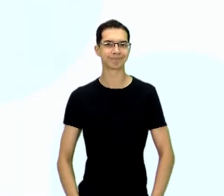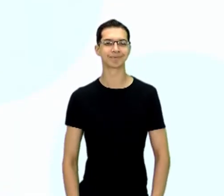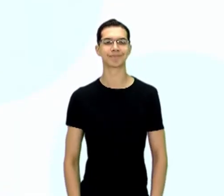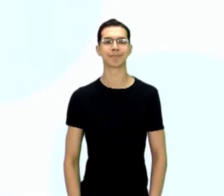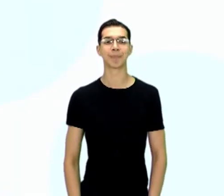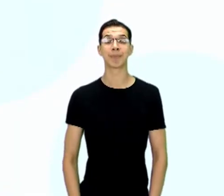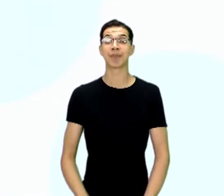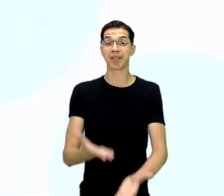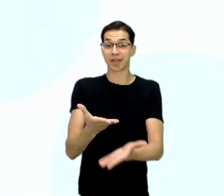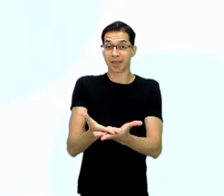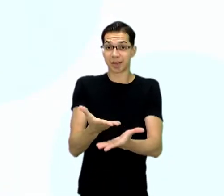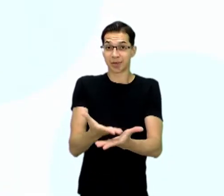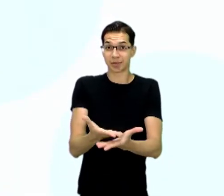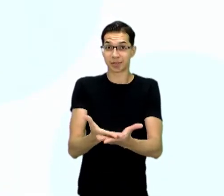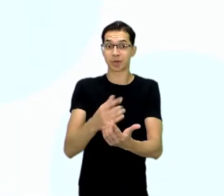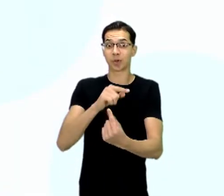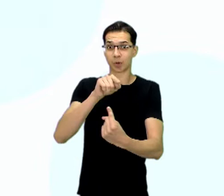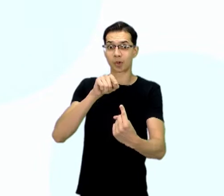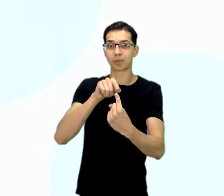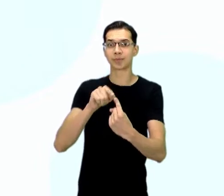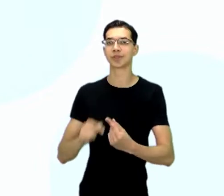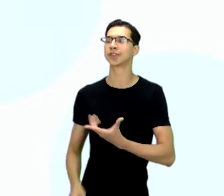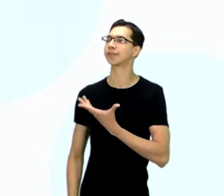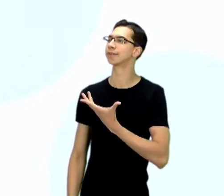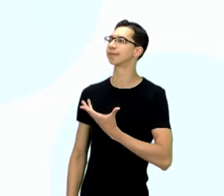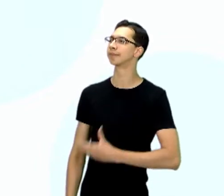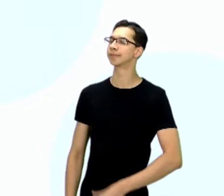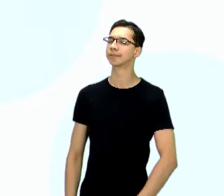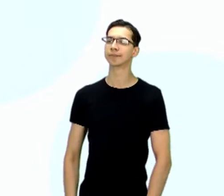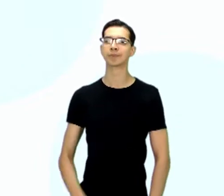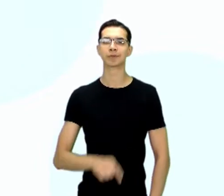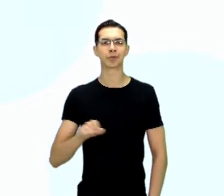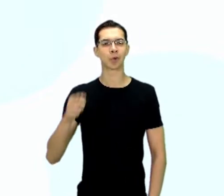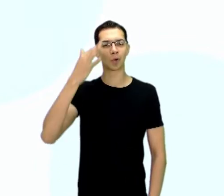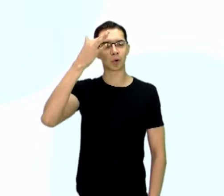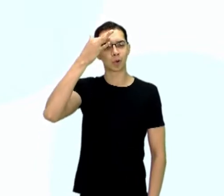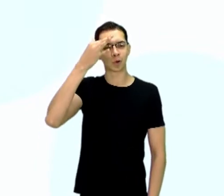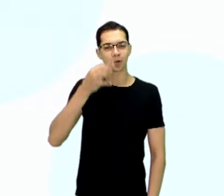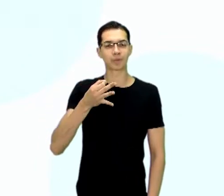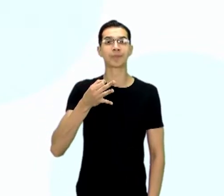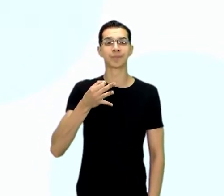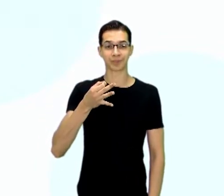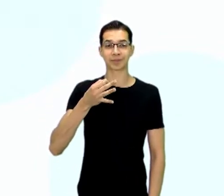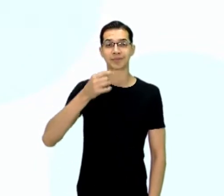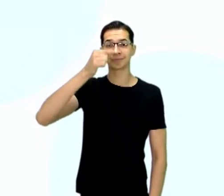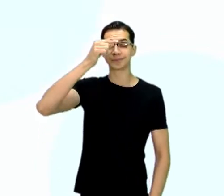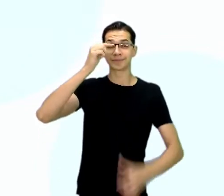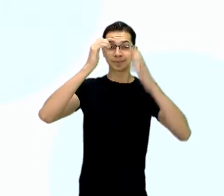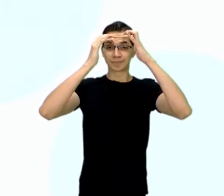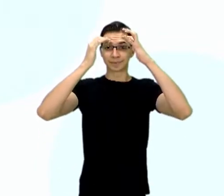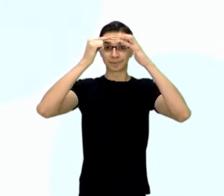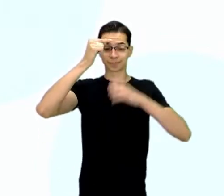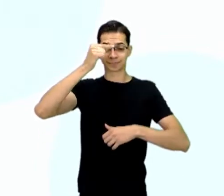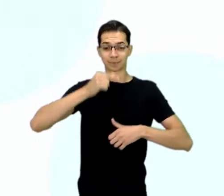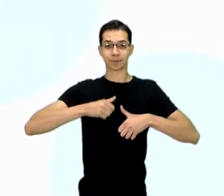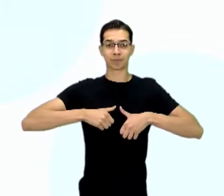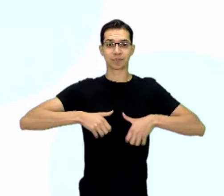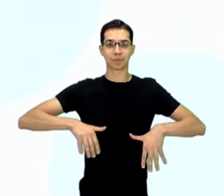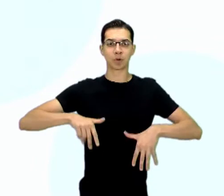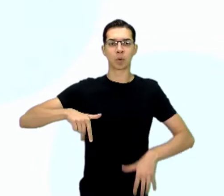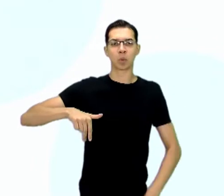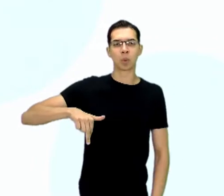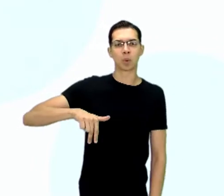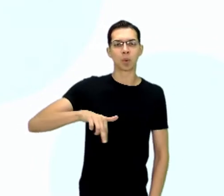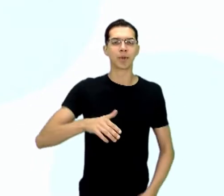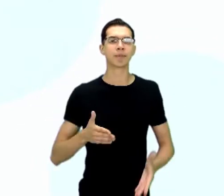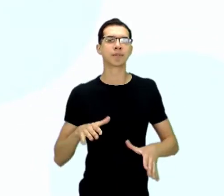hoje, que é compreender as partes e funções do sistema locomotor. Então a gente